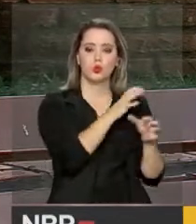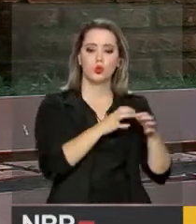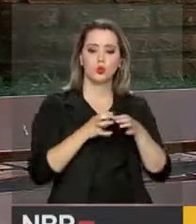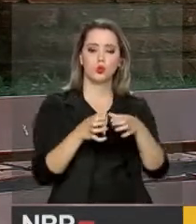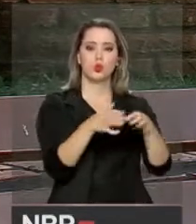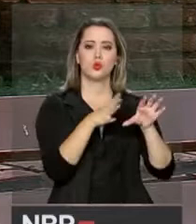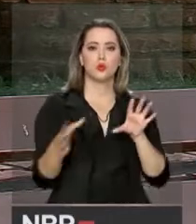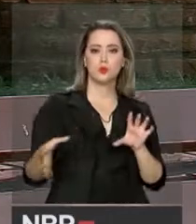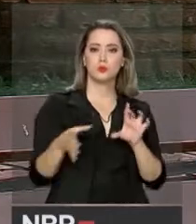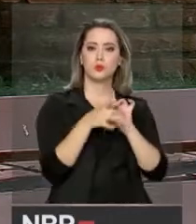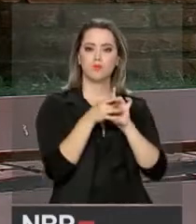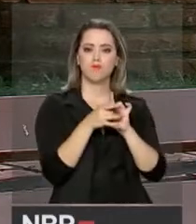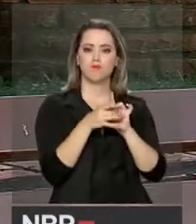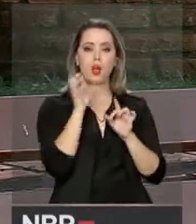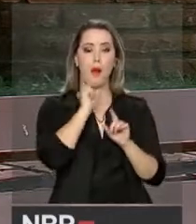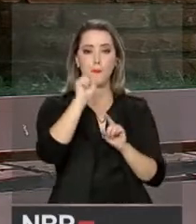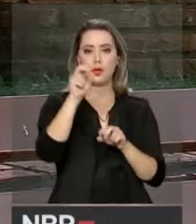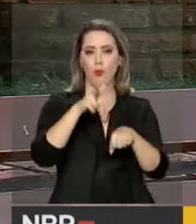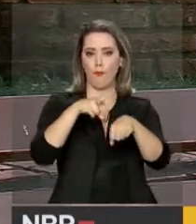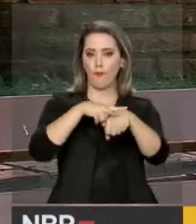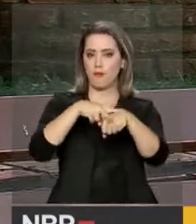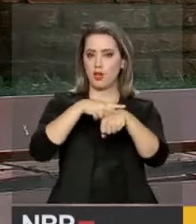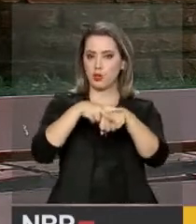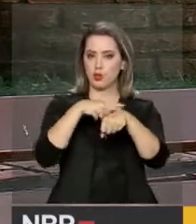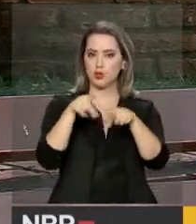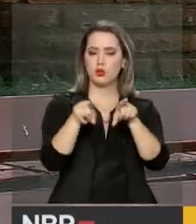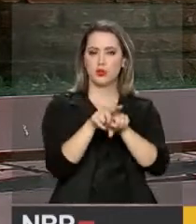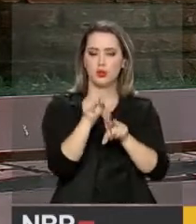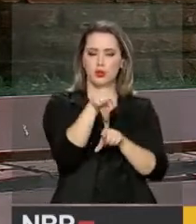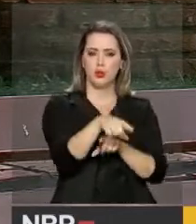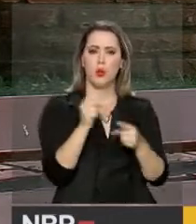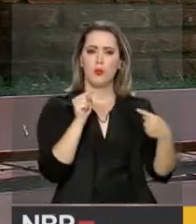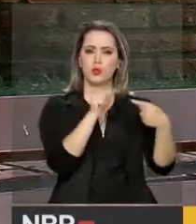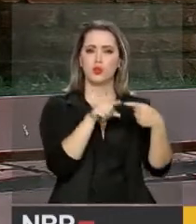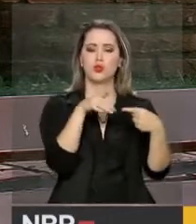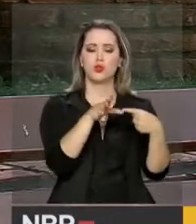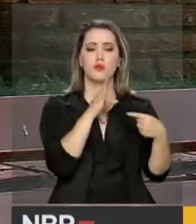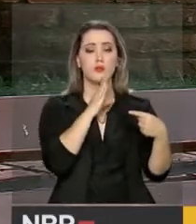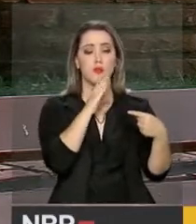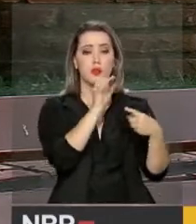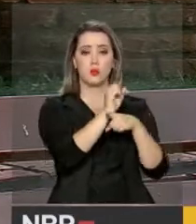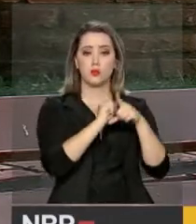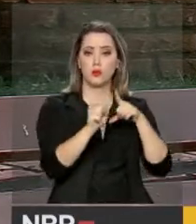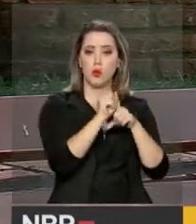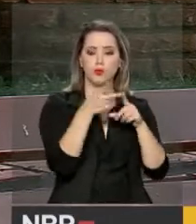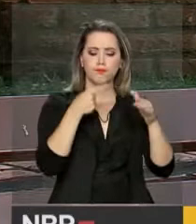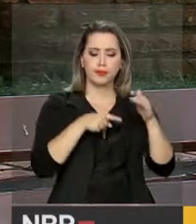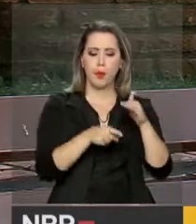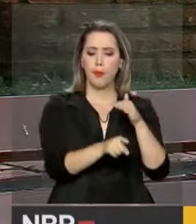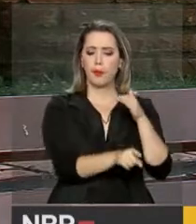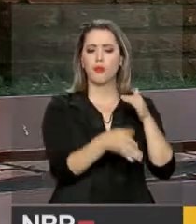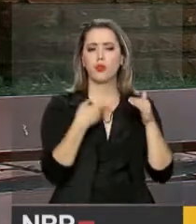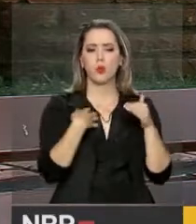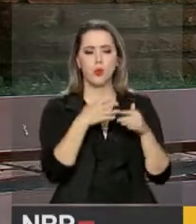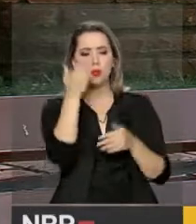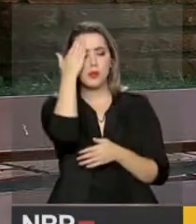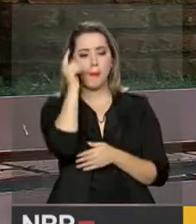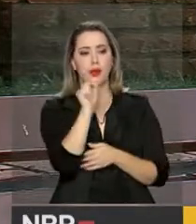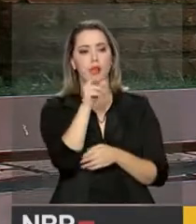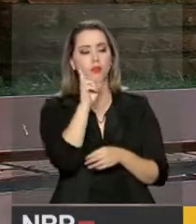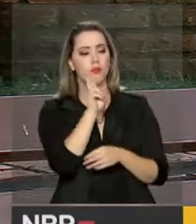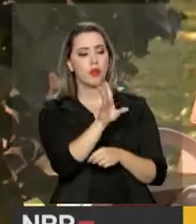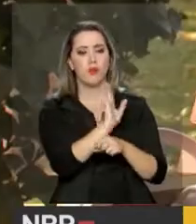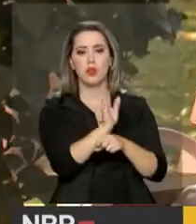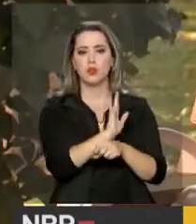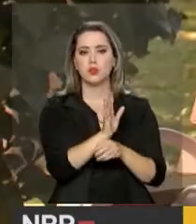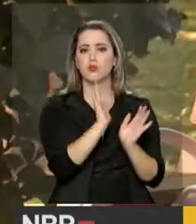se envolvem também no Abril Verde. O grande objetivo é que a sociedade conheça mais a fundo, procure saber, ver os vídeos que estão nas